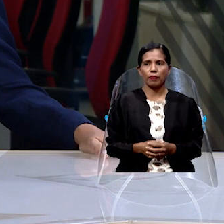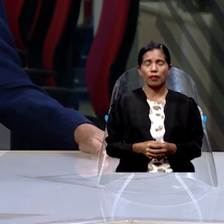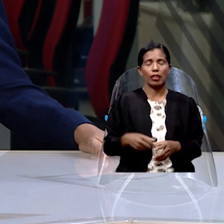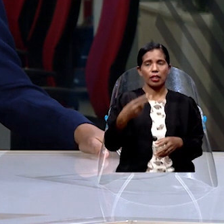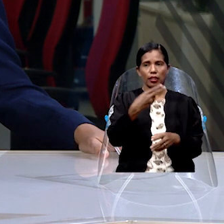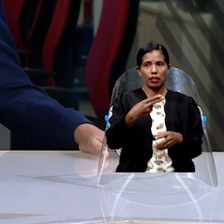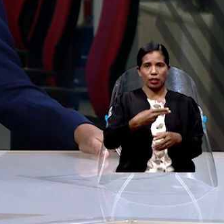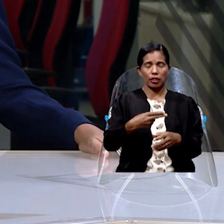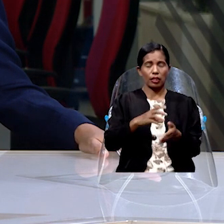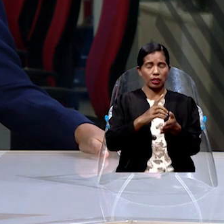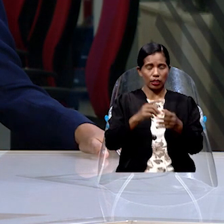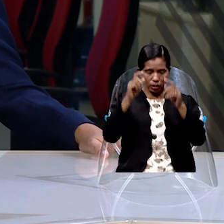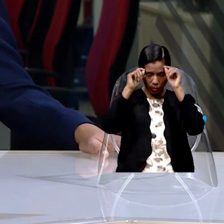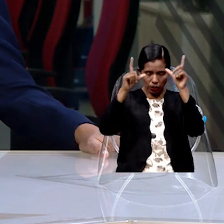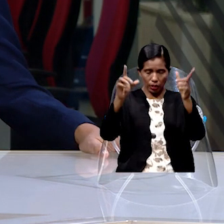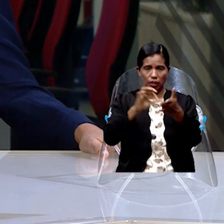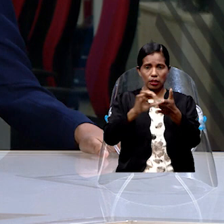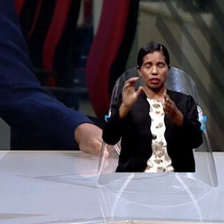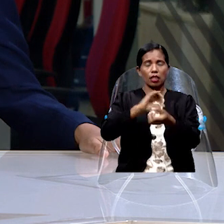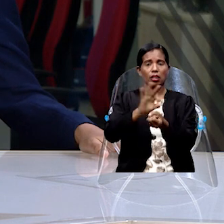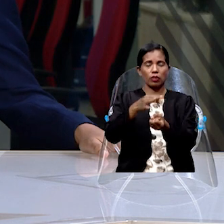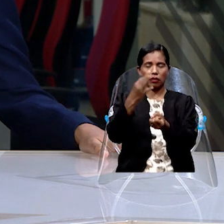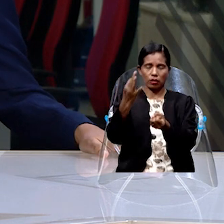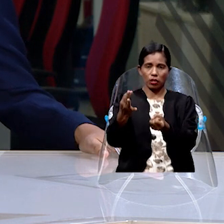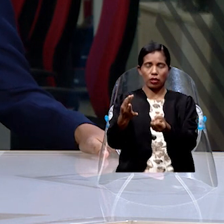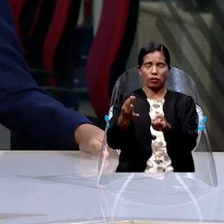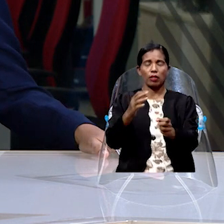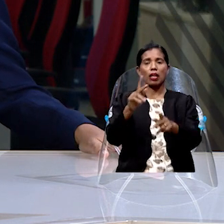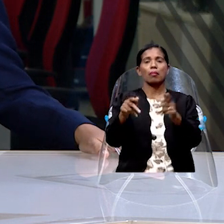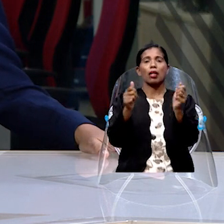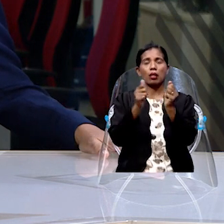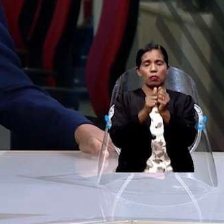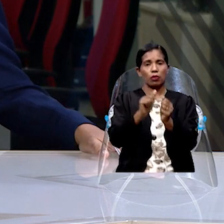Quinta-feira, né, Timor-Leste, existe caso Covid-19 variante Omicron em Sanulo.